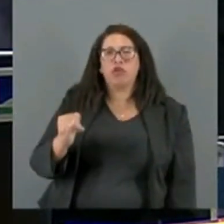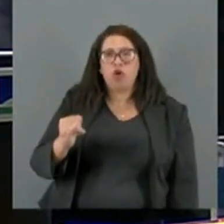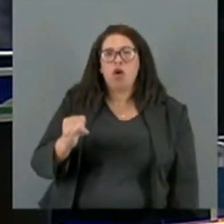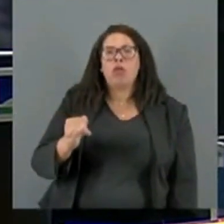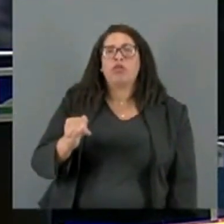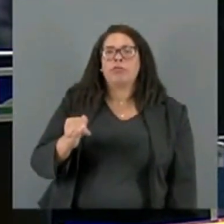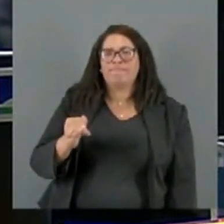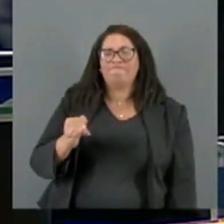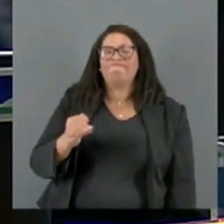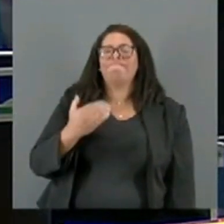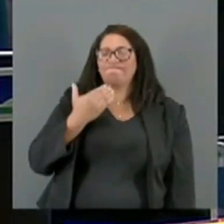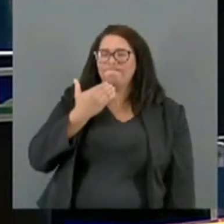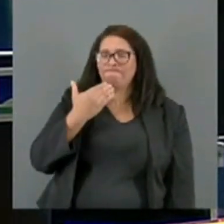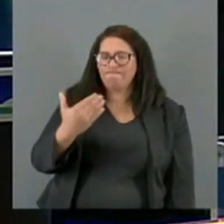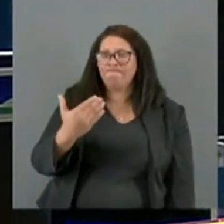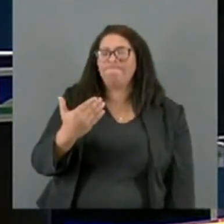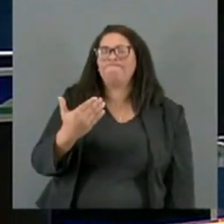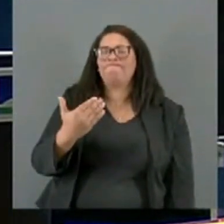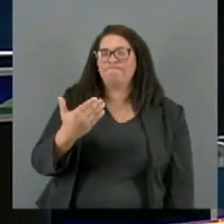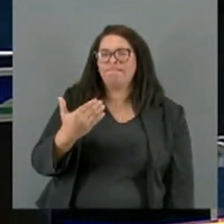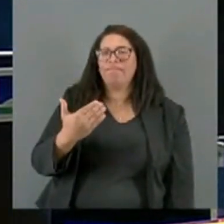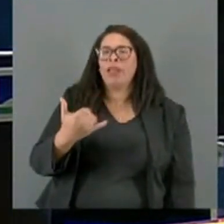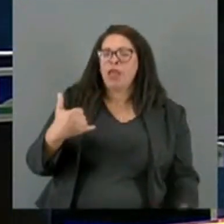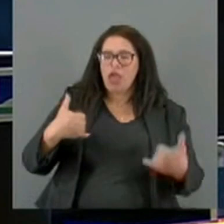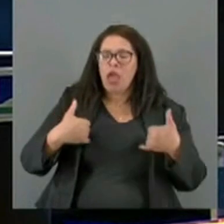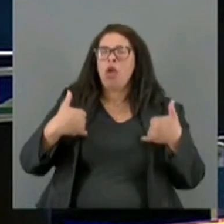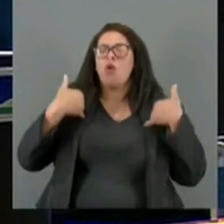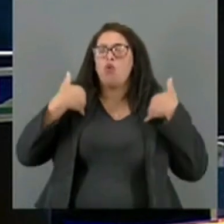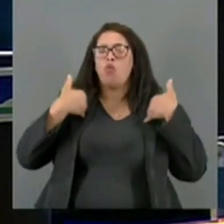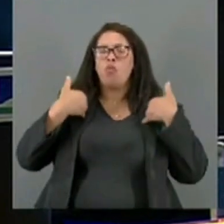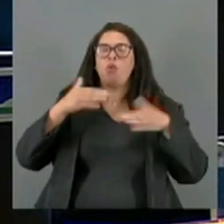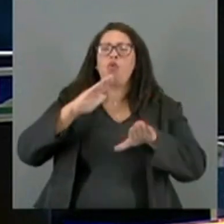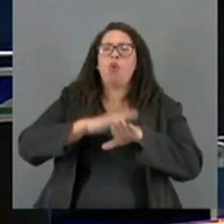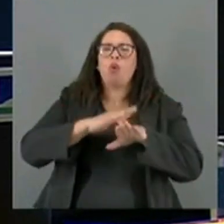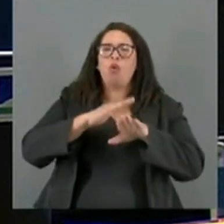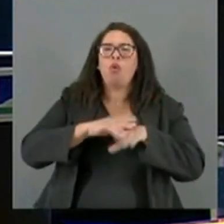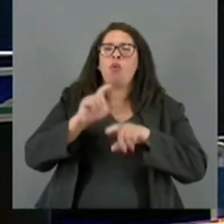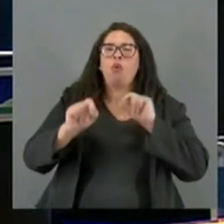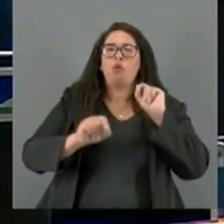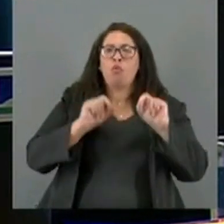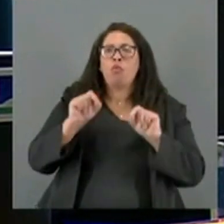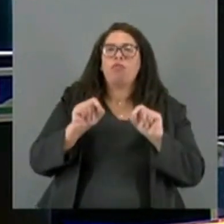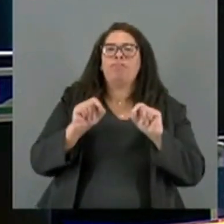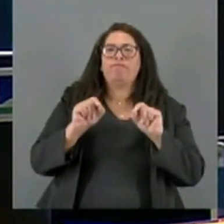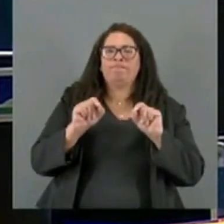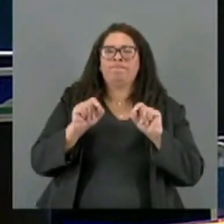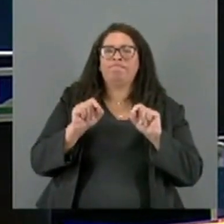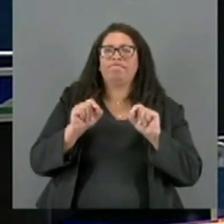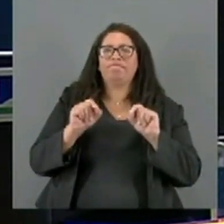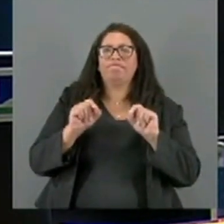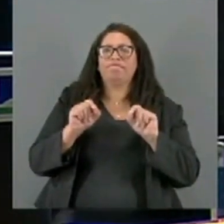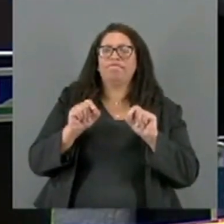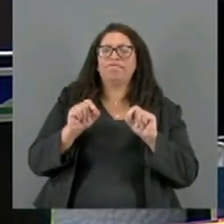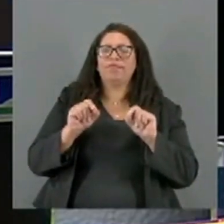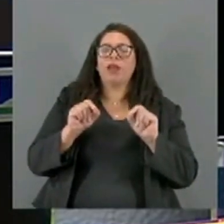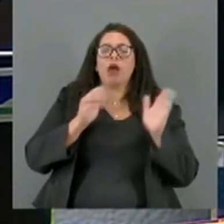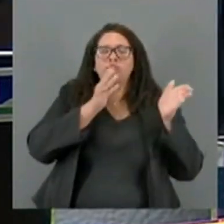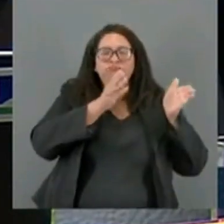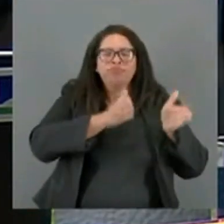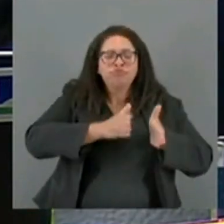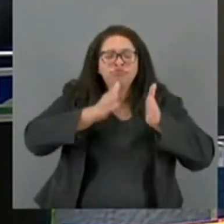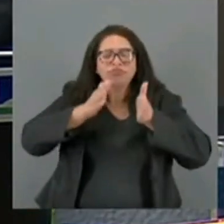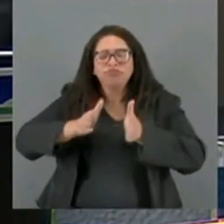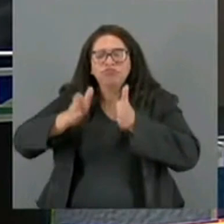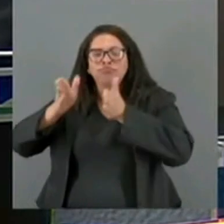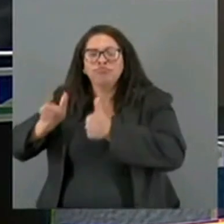Tribunal de Justiça. Honra-me sobremaneira a todas as etapas